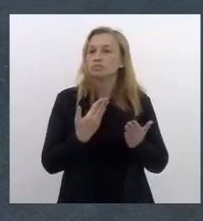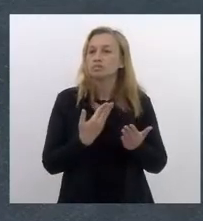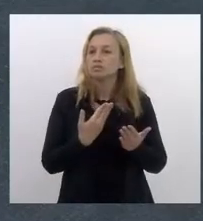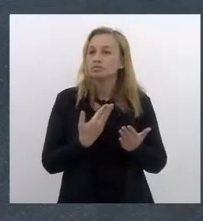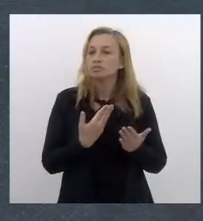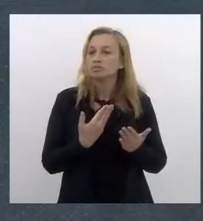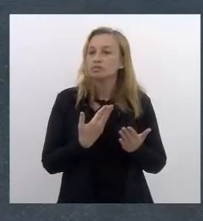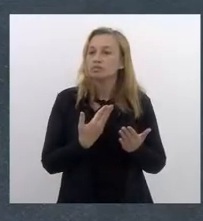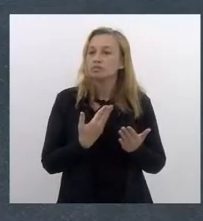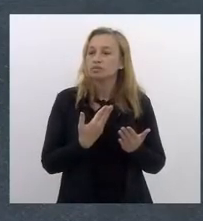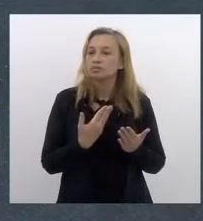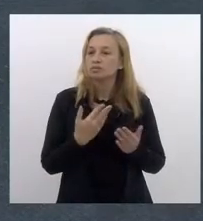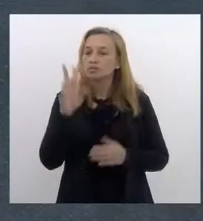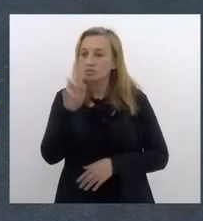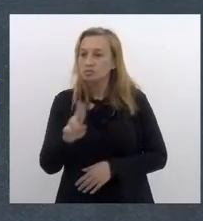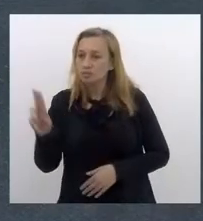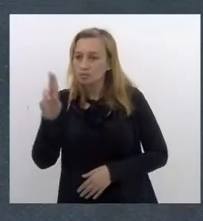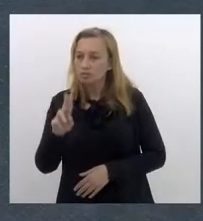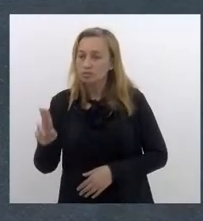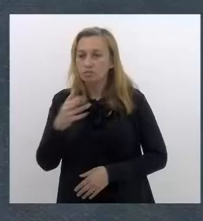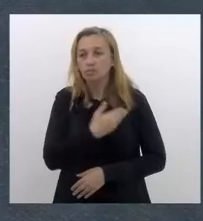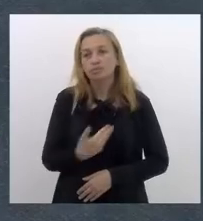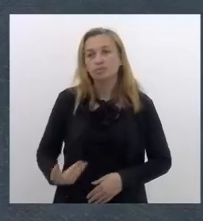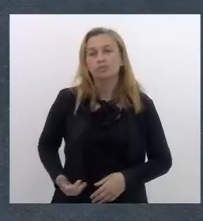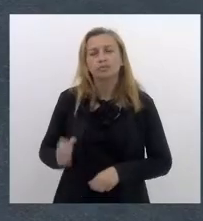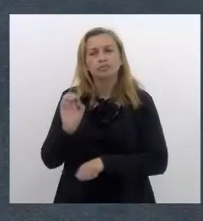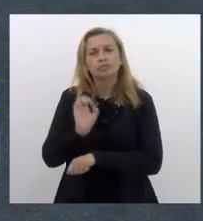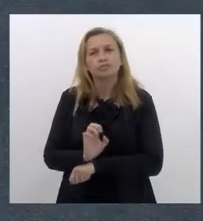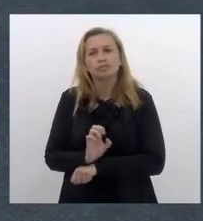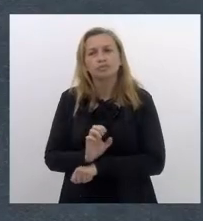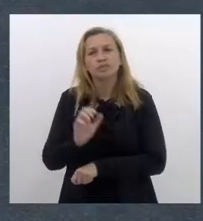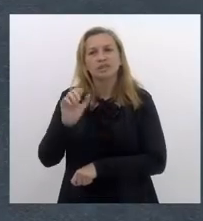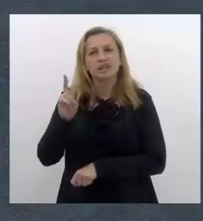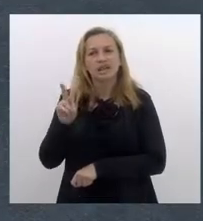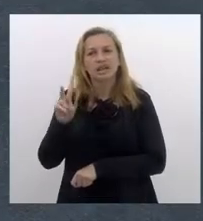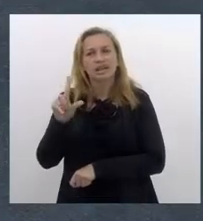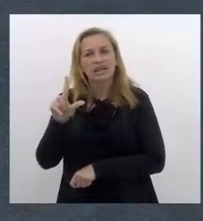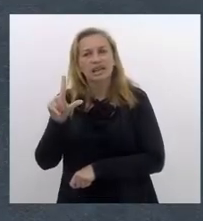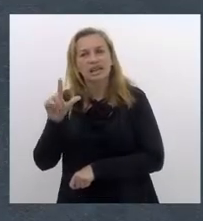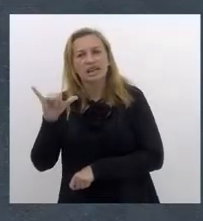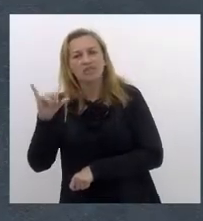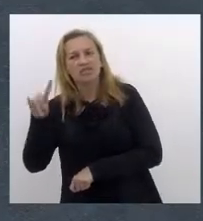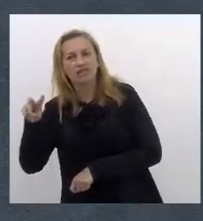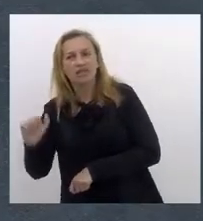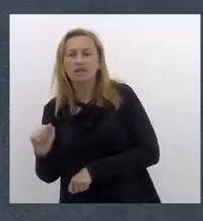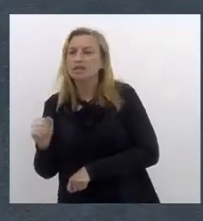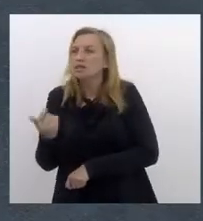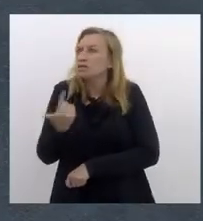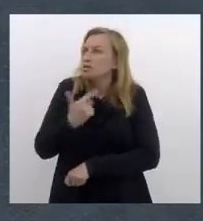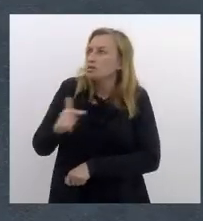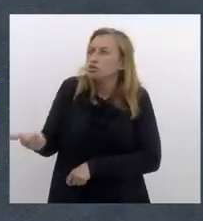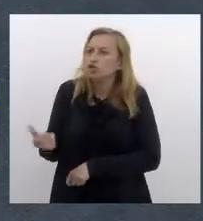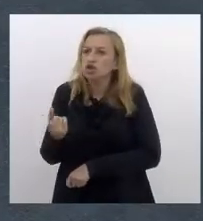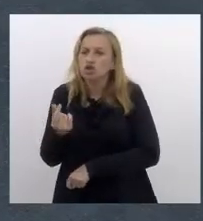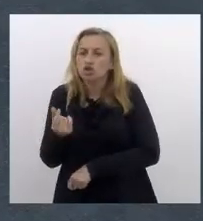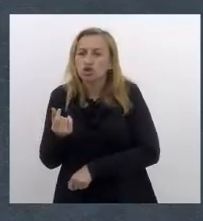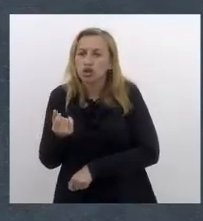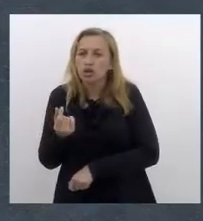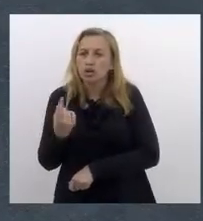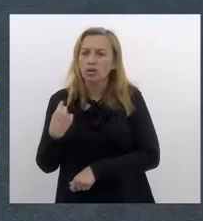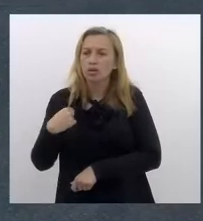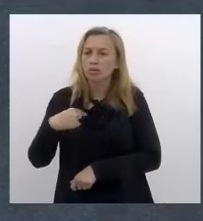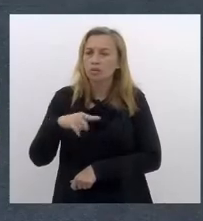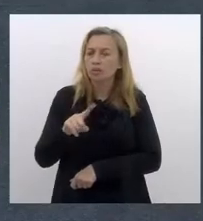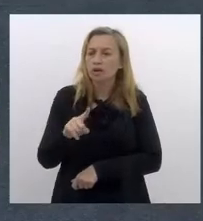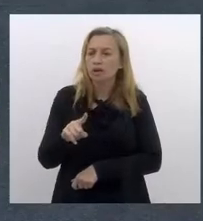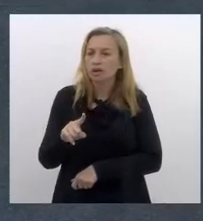Universidade Pública do Estado, a Lívia, que não tinha dinheiro para o transporte e